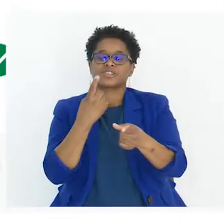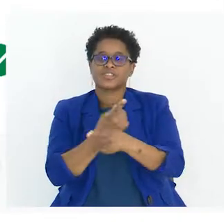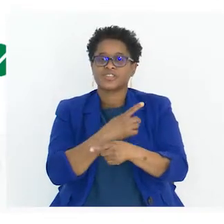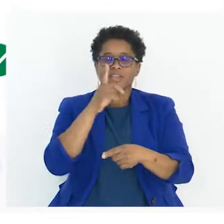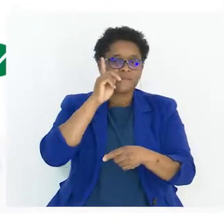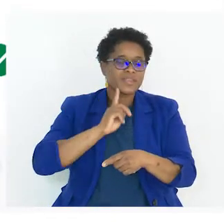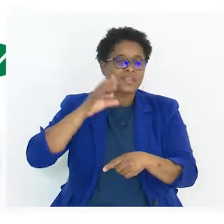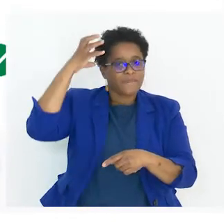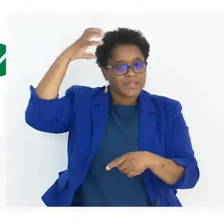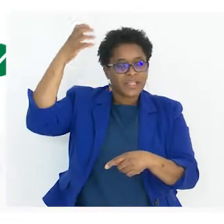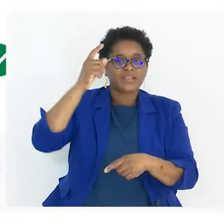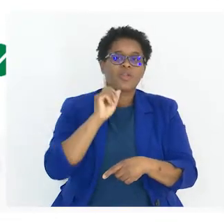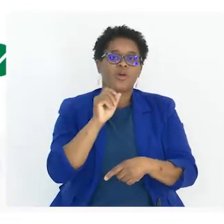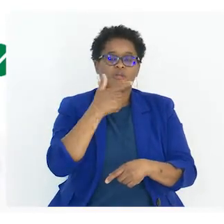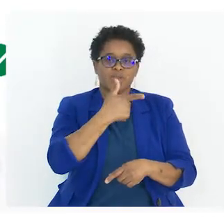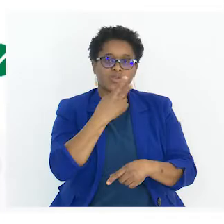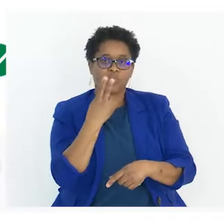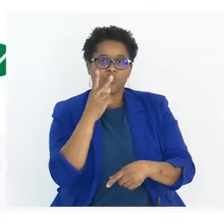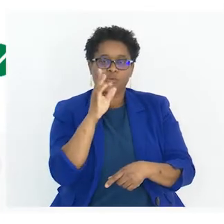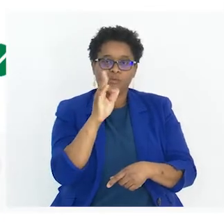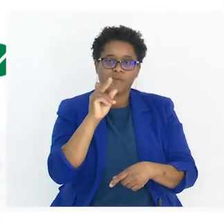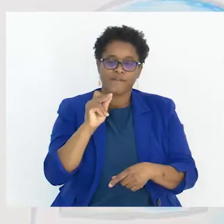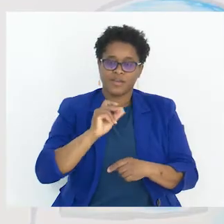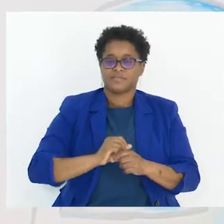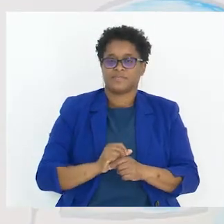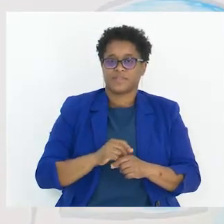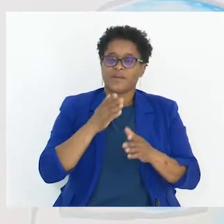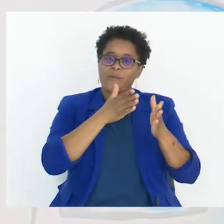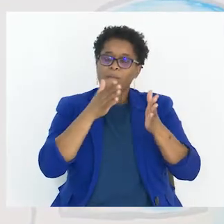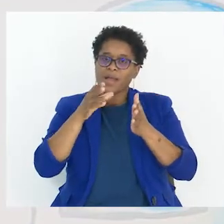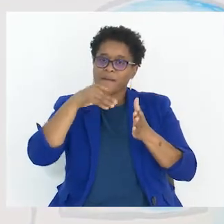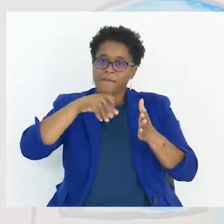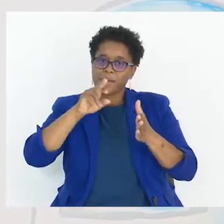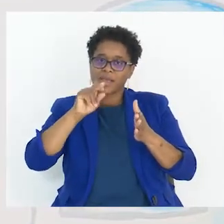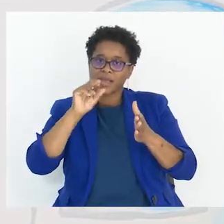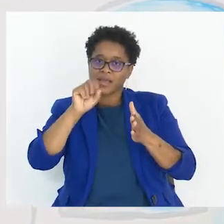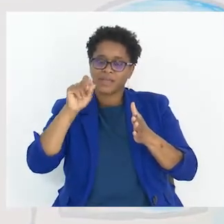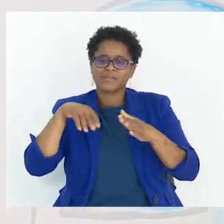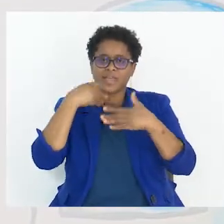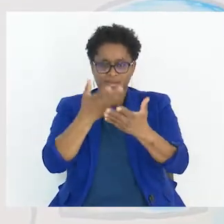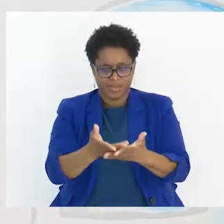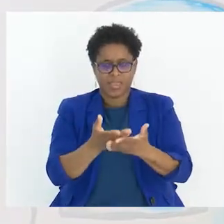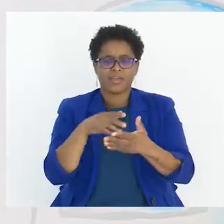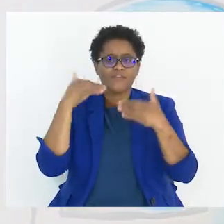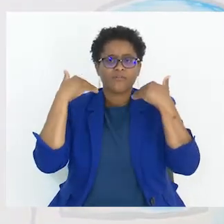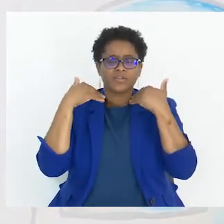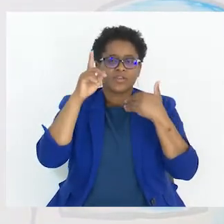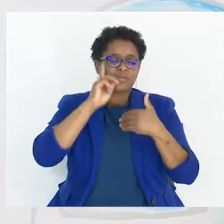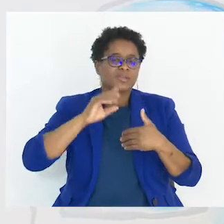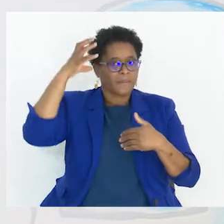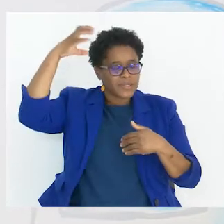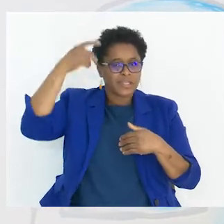dar informações sobre as características da princesa Tufa. O parágrafo está a dar informações